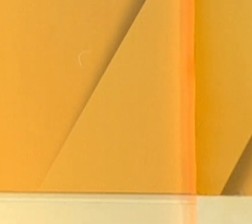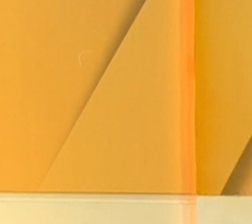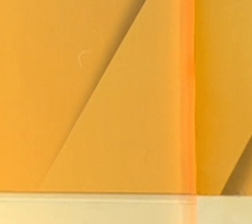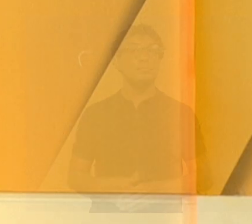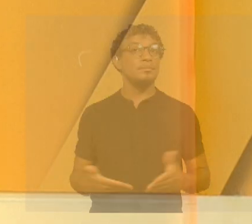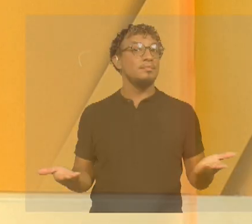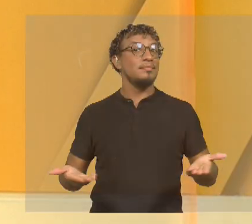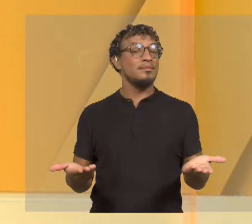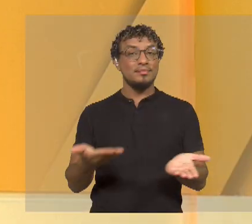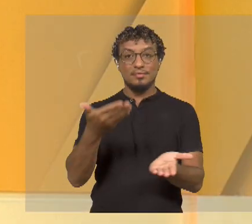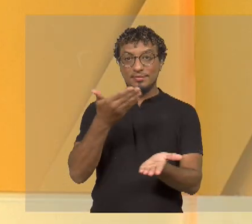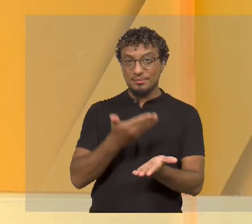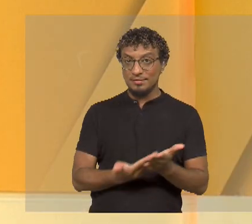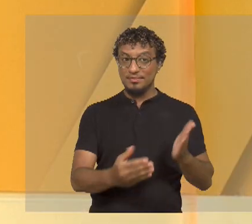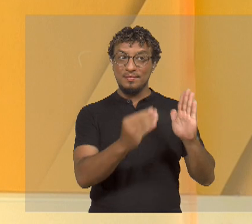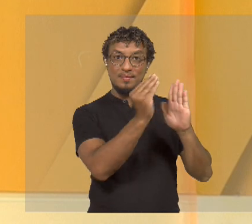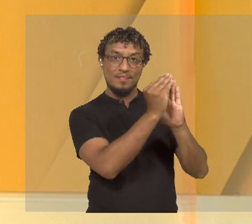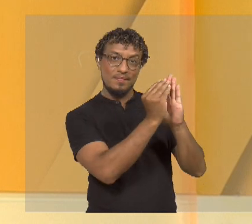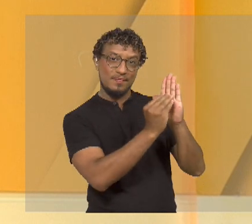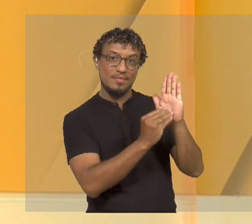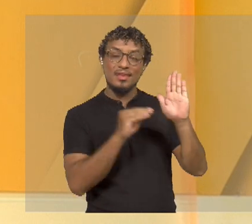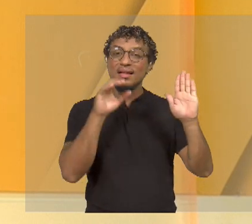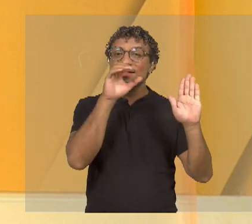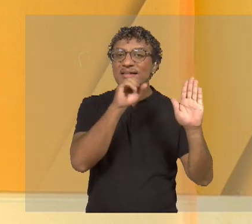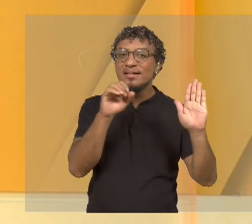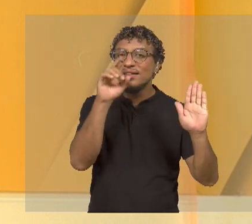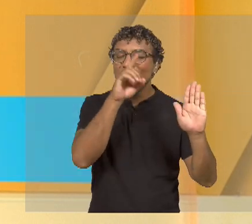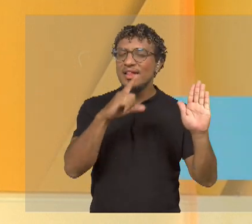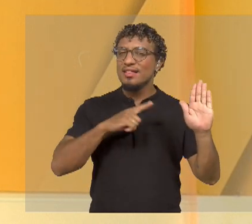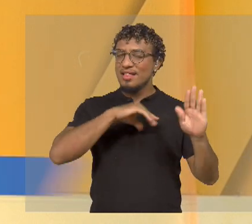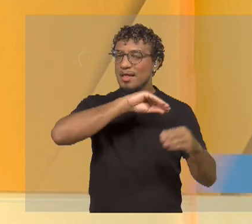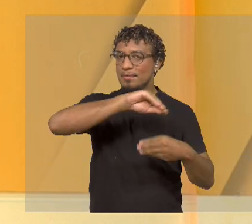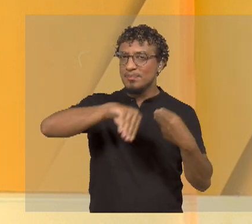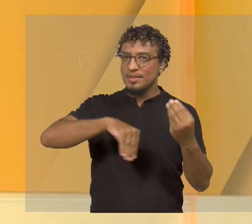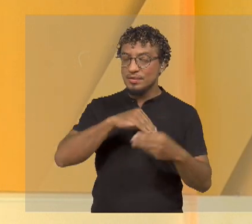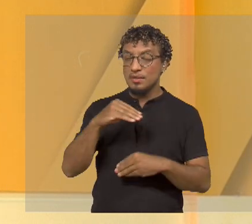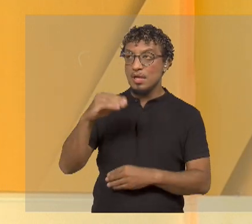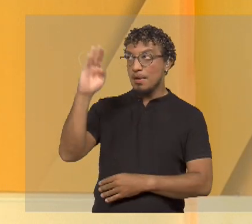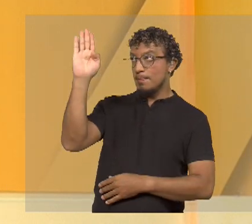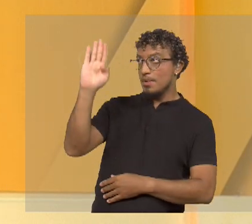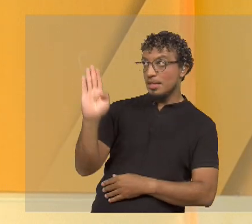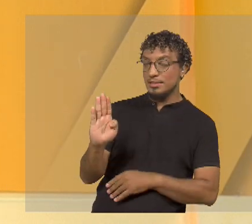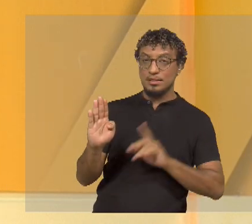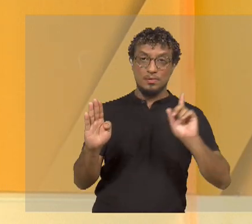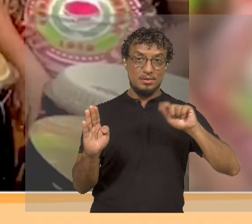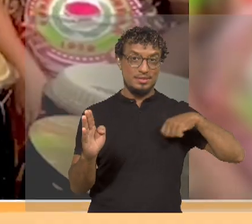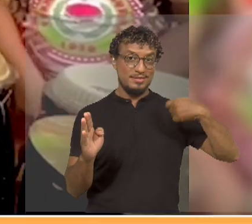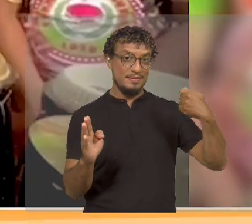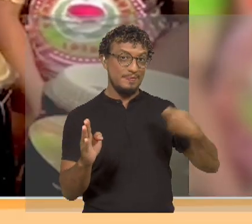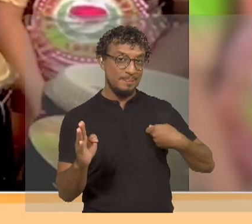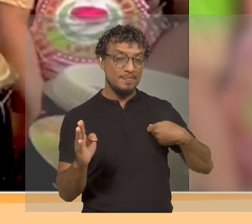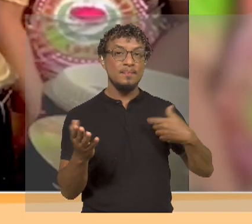A gente começa a agenda deste fim de semana com a mistura Brasil e Espanha. Nesta sexta-feira, o quarteto